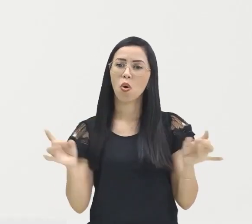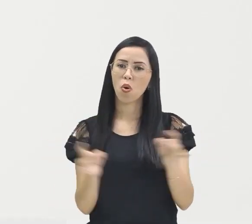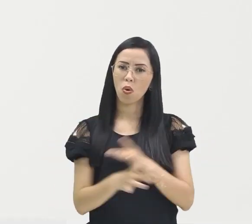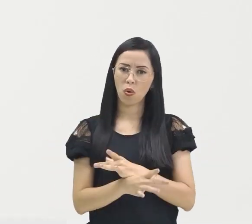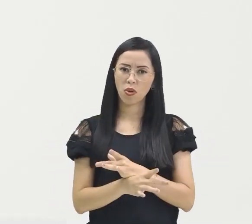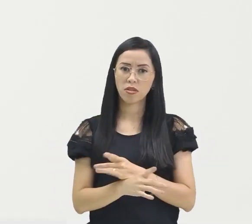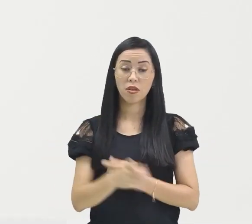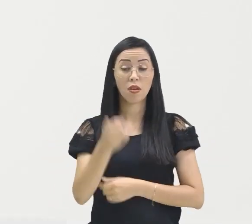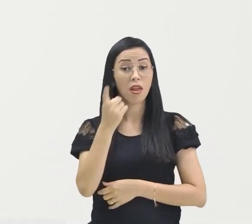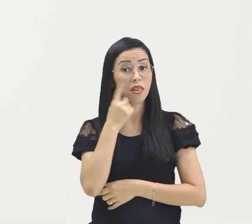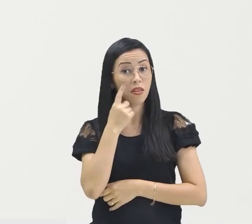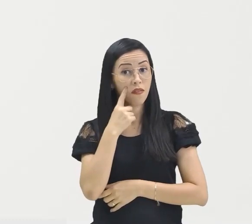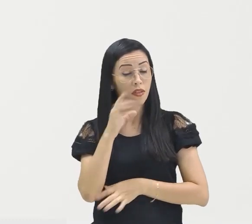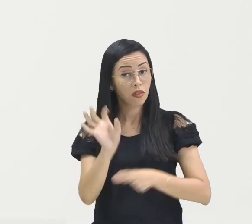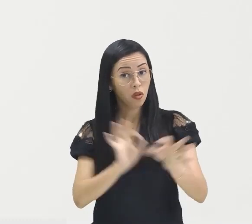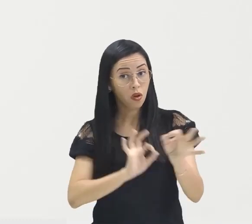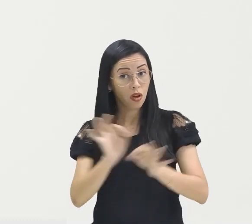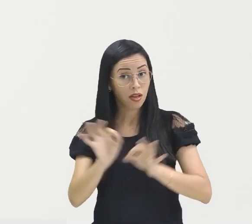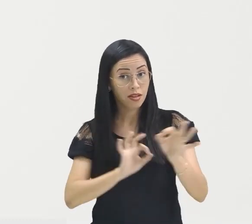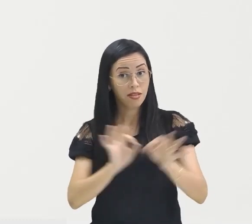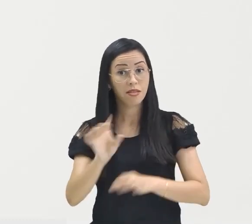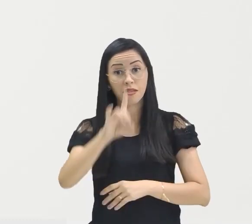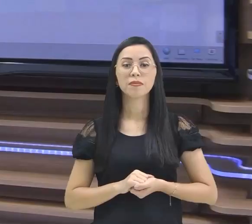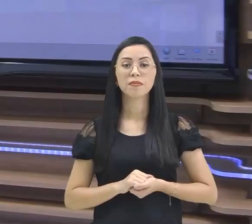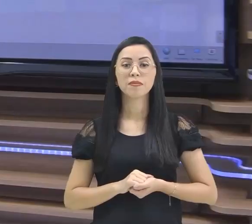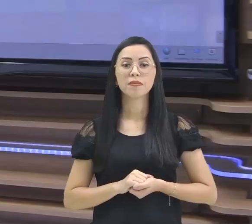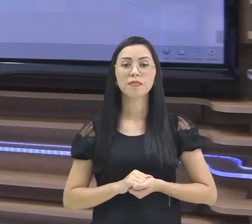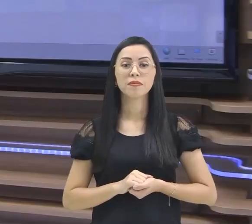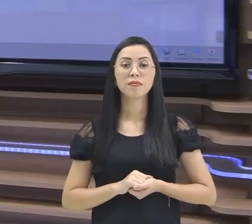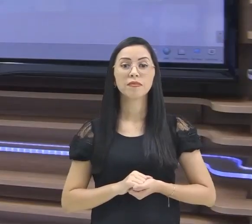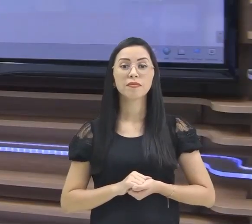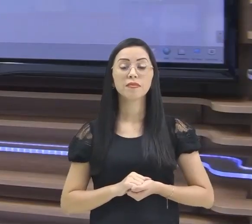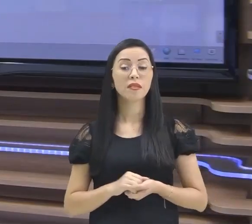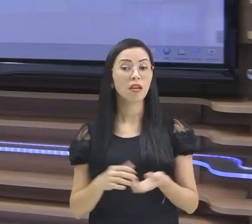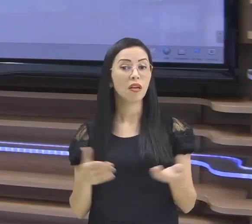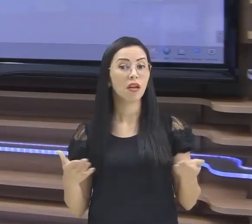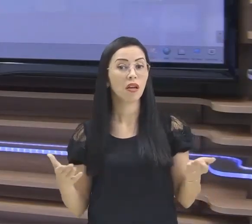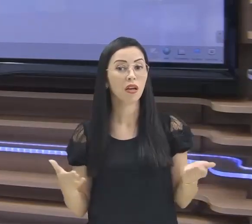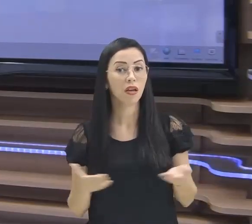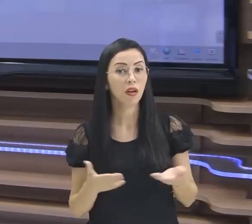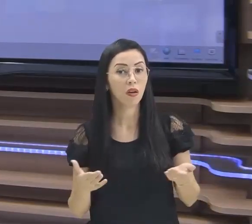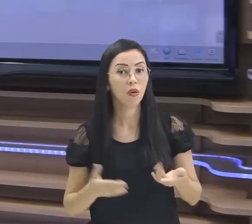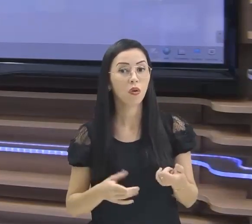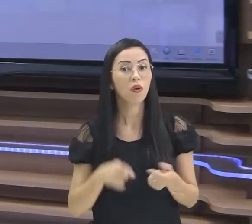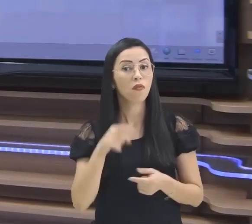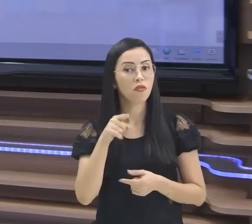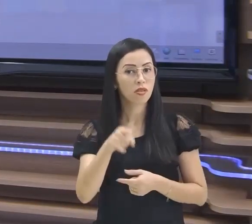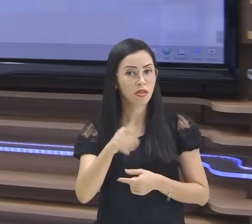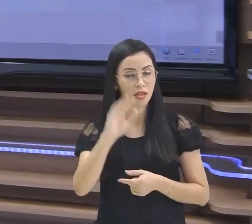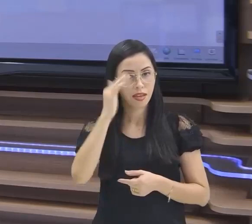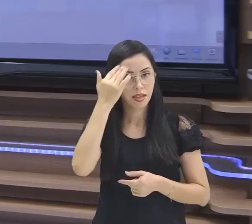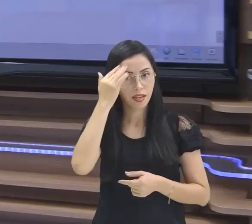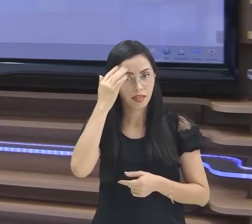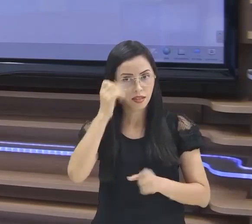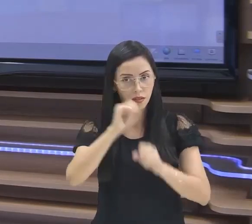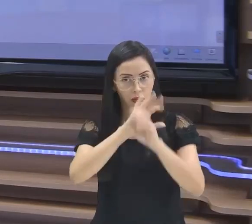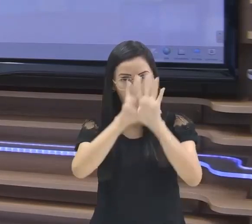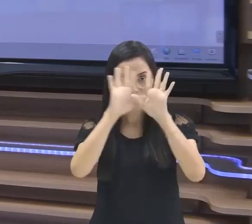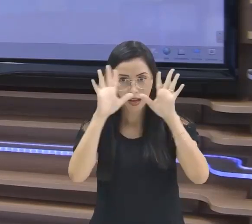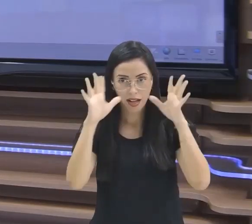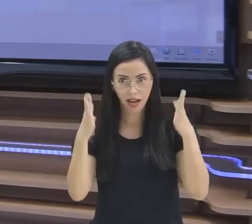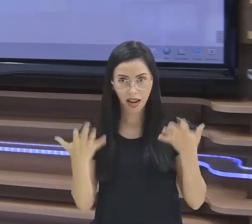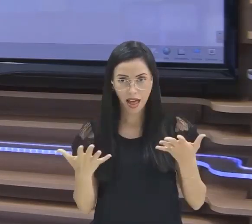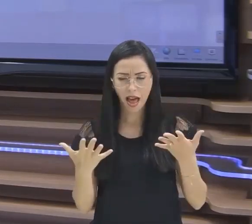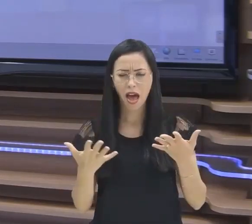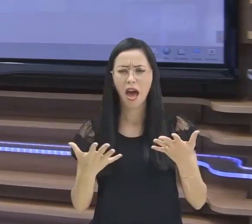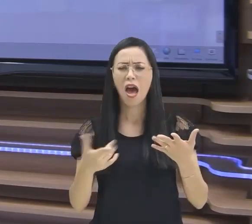Tá vendo aí a organização das ideias? Vamos lá! Agora, você já sabe tudo sobre parágrafo. Eu tentei explorar o máximo